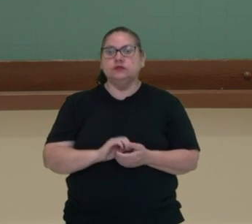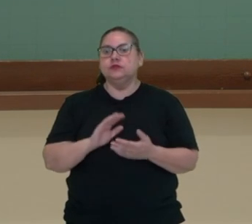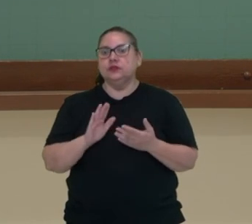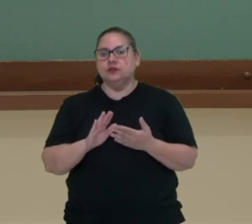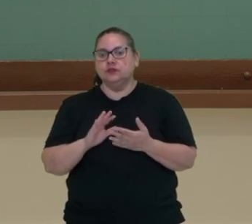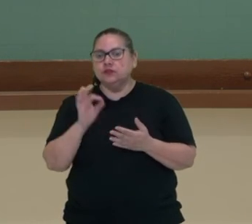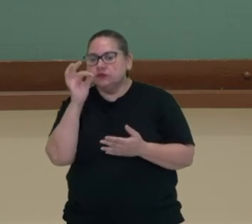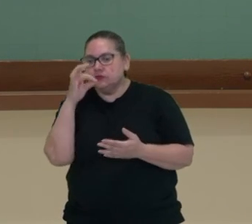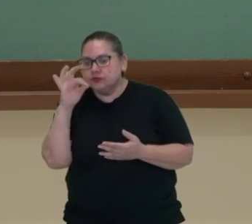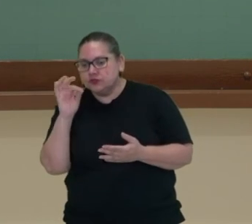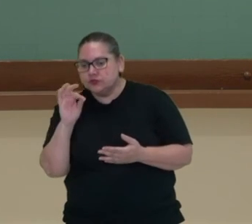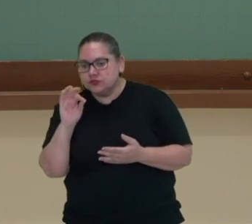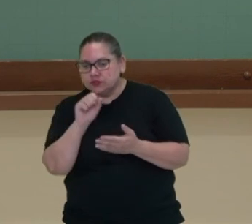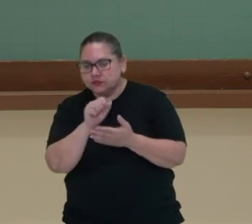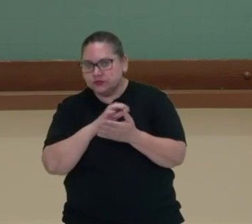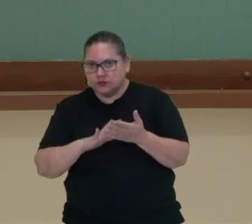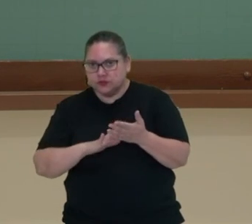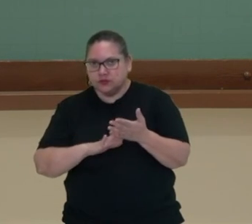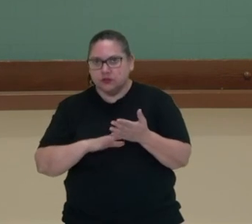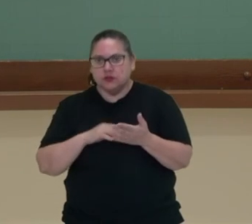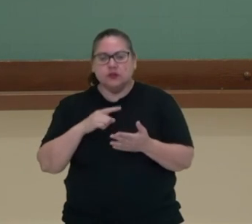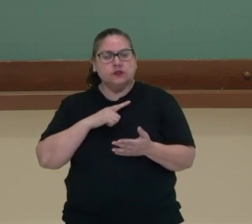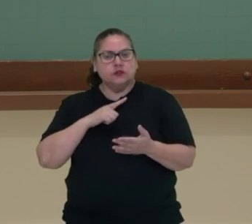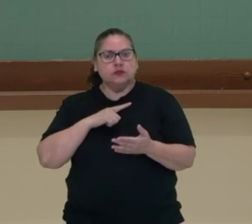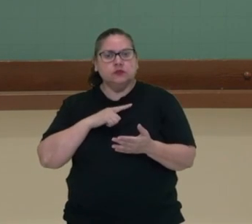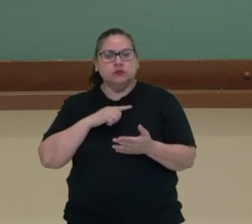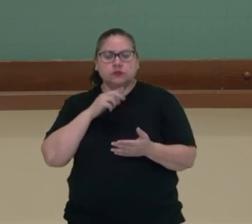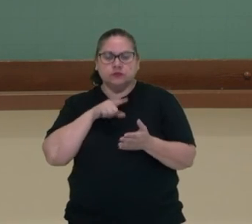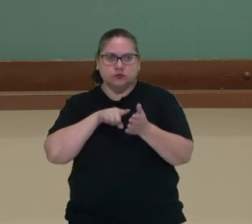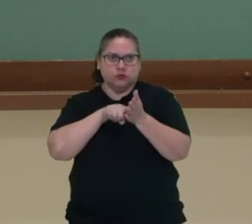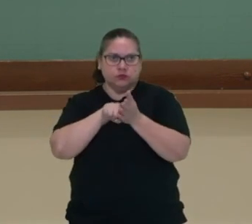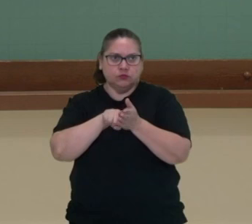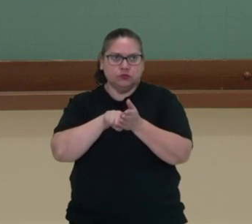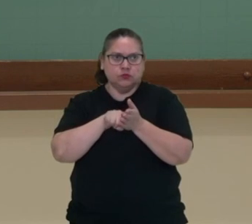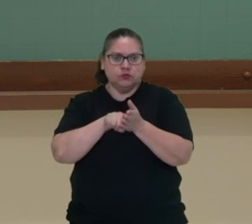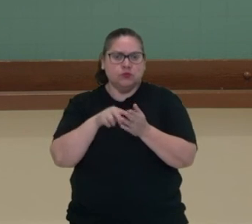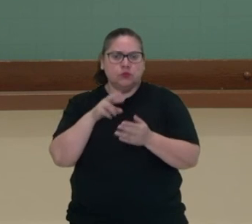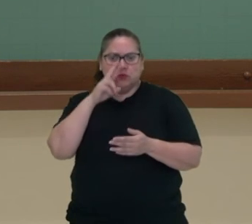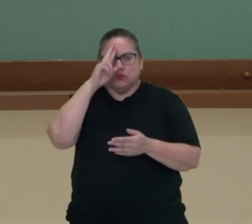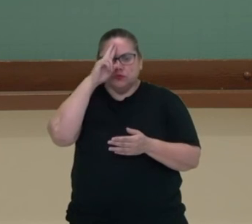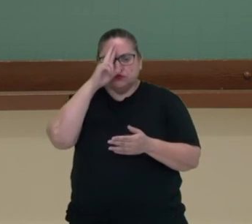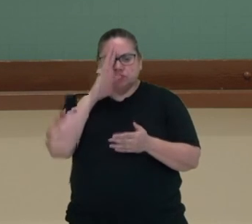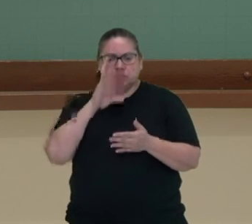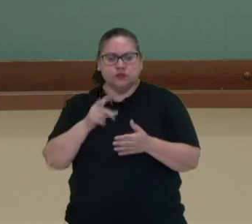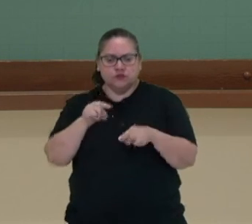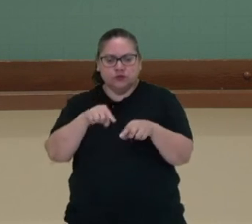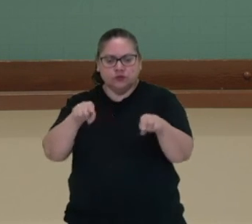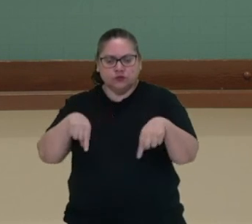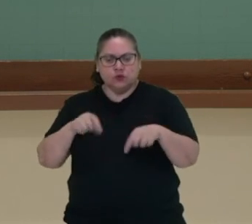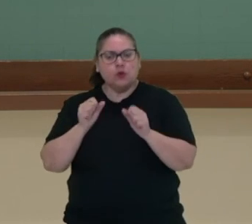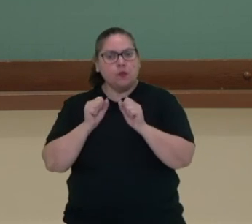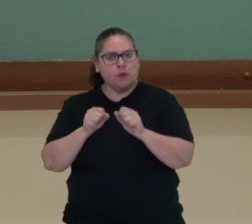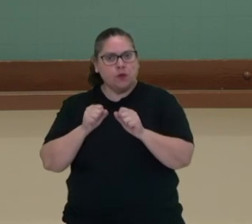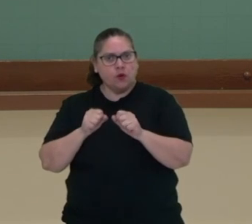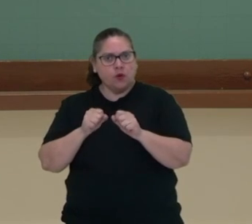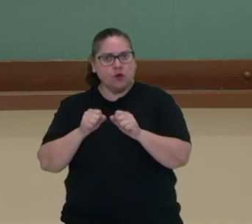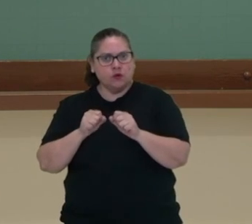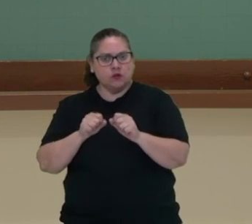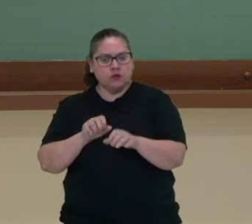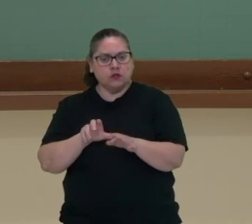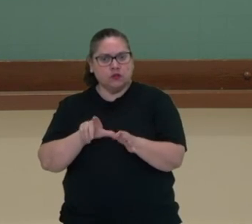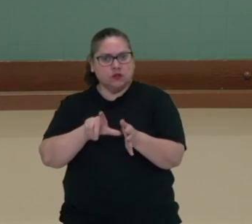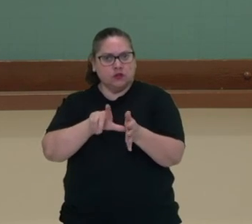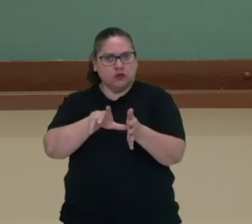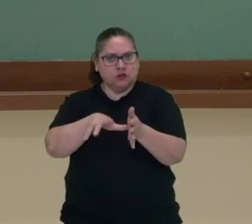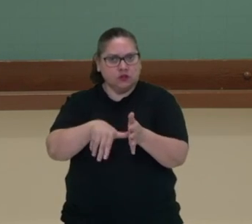Pessoal, vamos corrigir a nossa atividade. Então, nós temos aqui a pergunta, né? O chefe de turma, ele pode chegar em sua